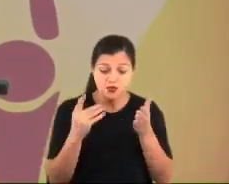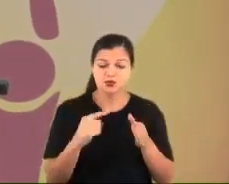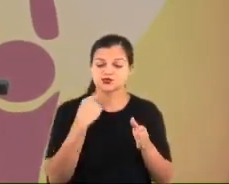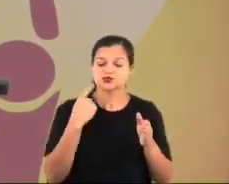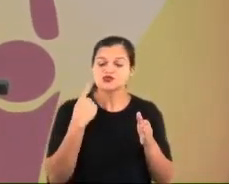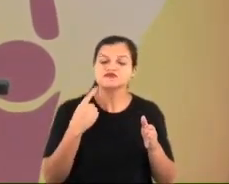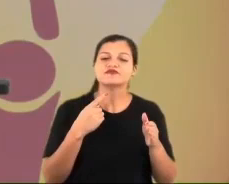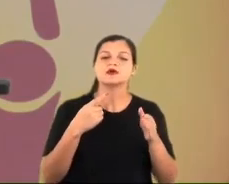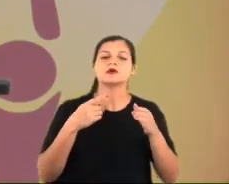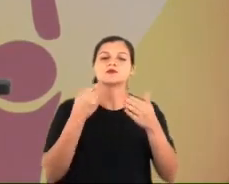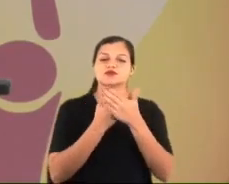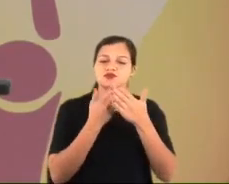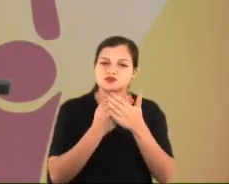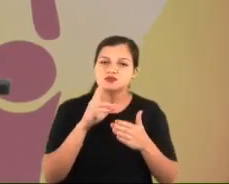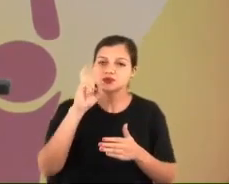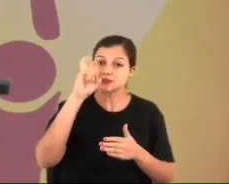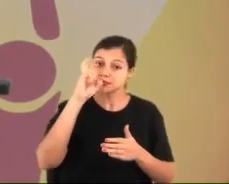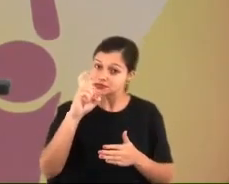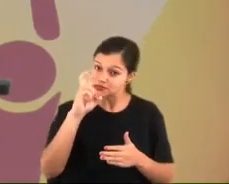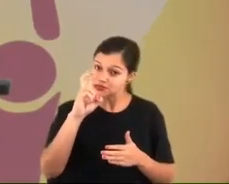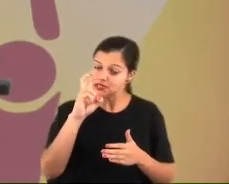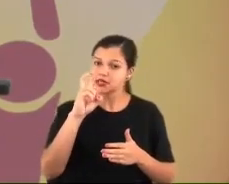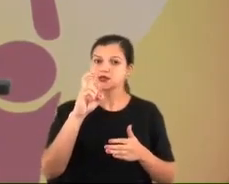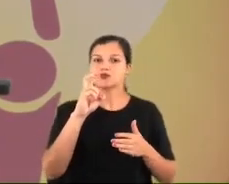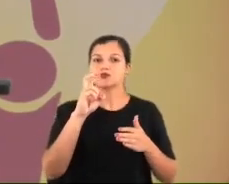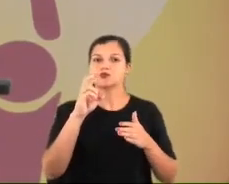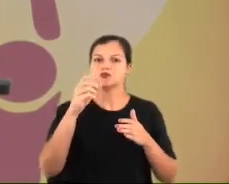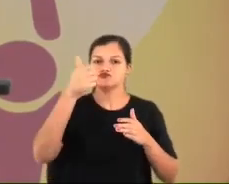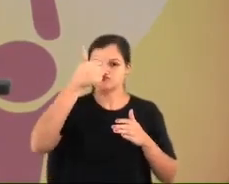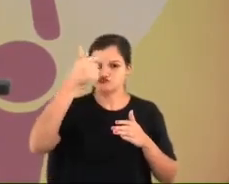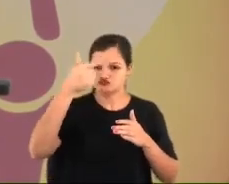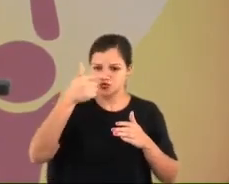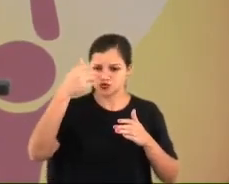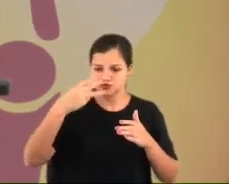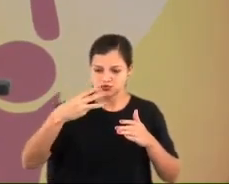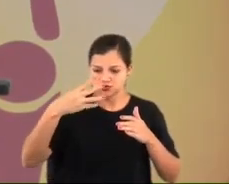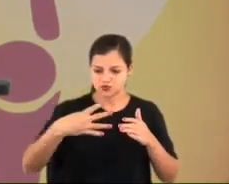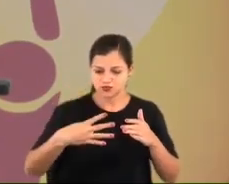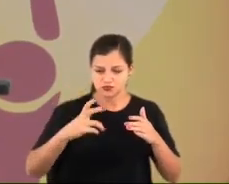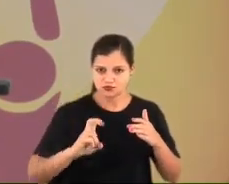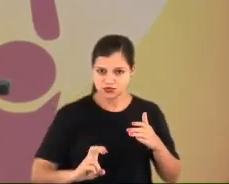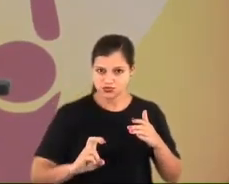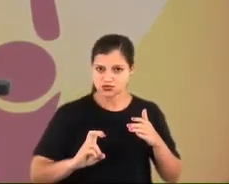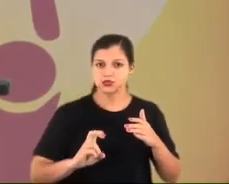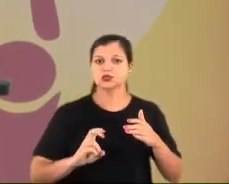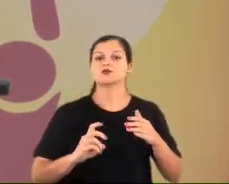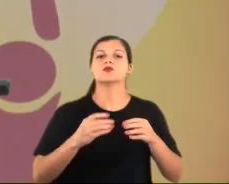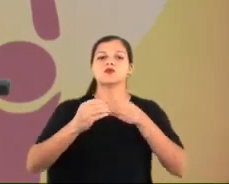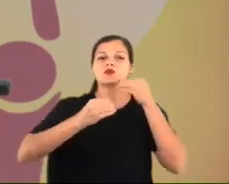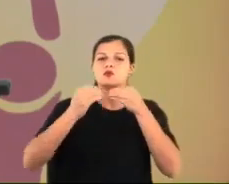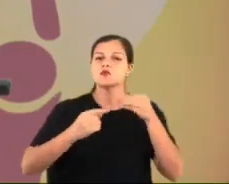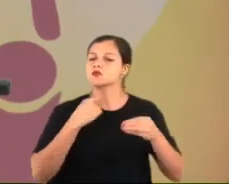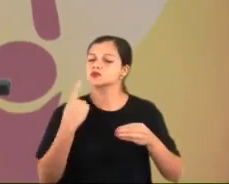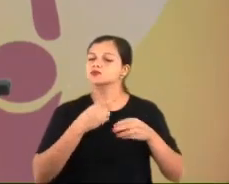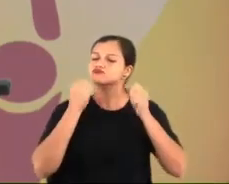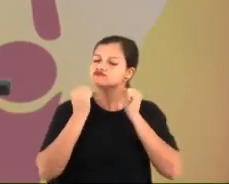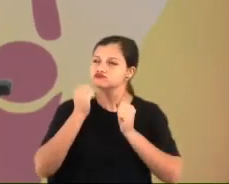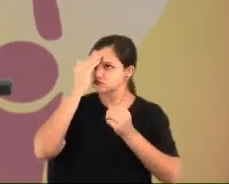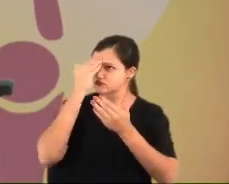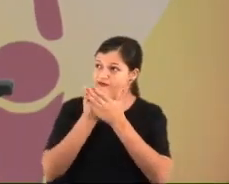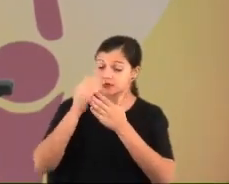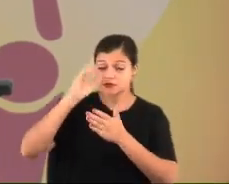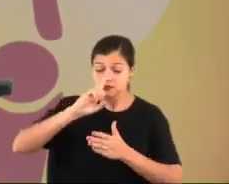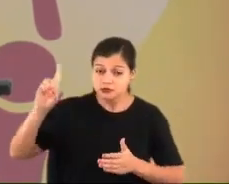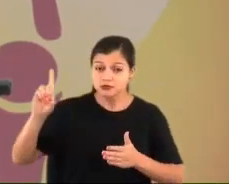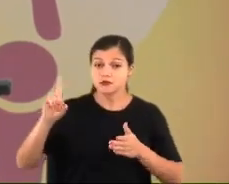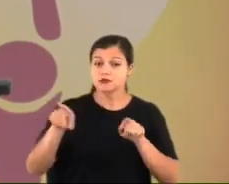do cuidado e do amor de Deus, para que nós possamos confiar, mesmo nos tempos difíceis. Então você está anotando